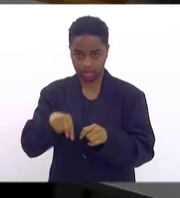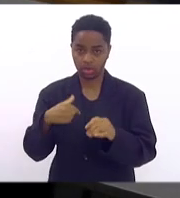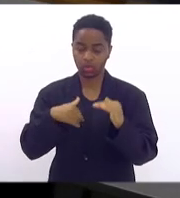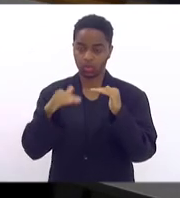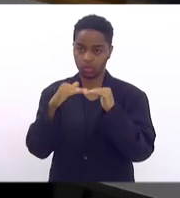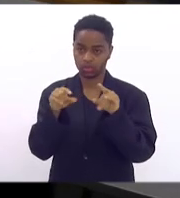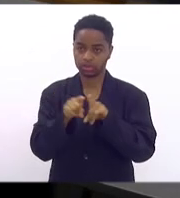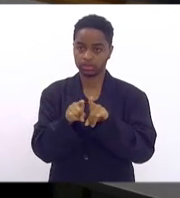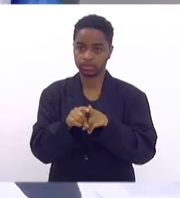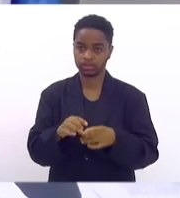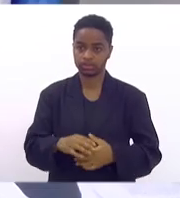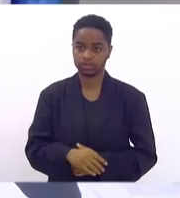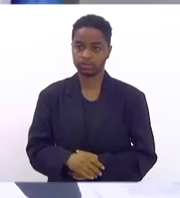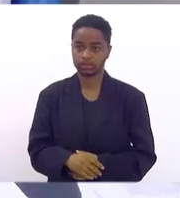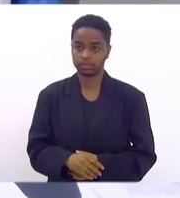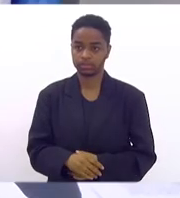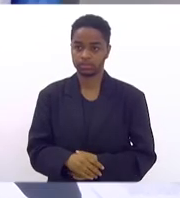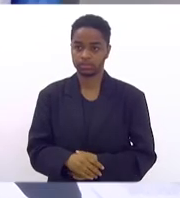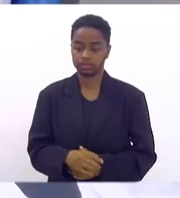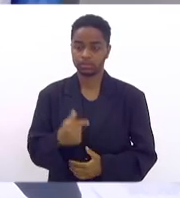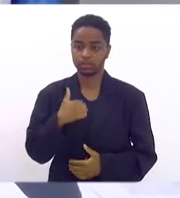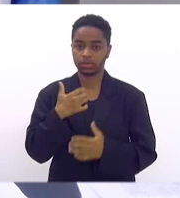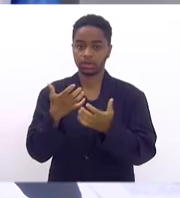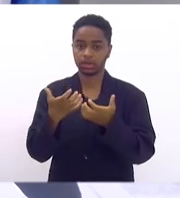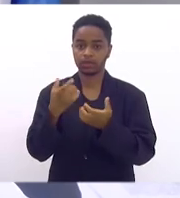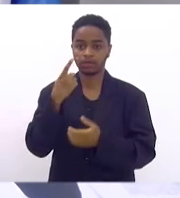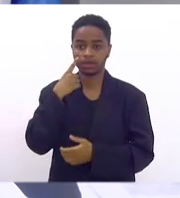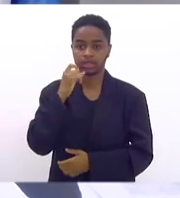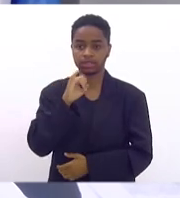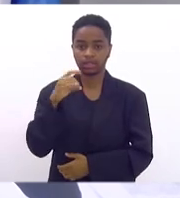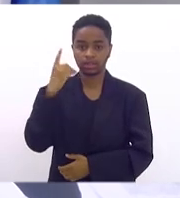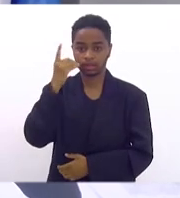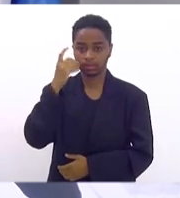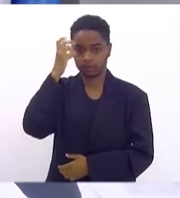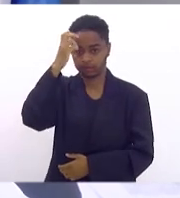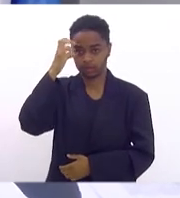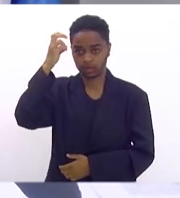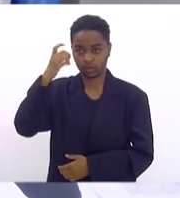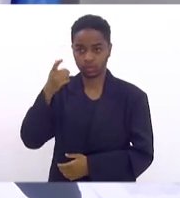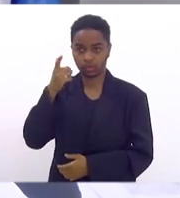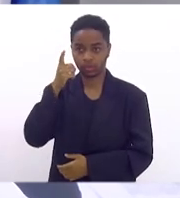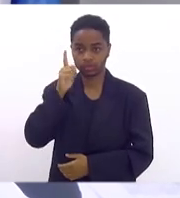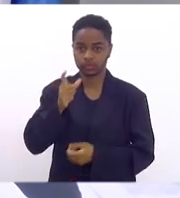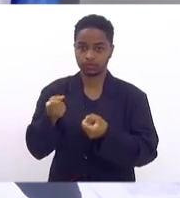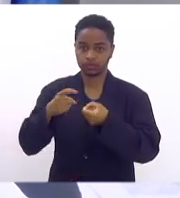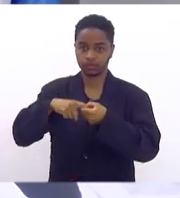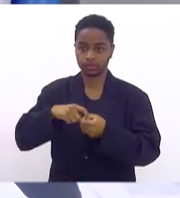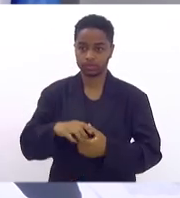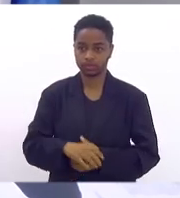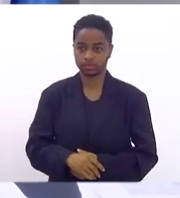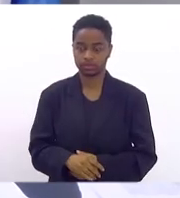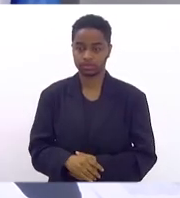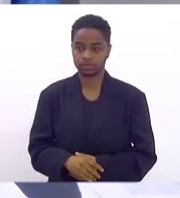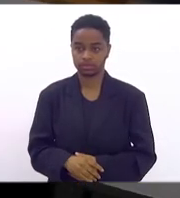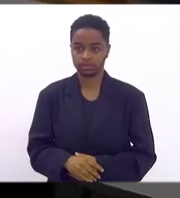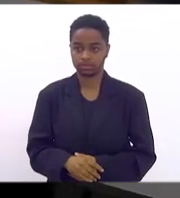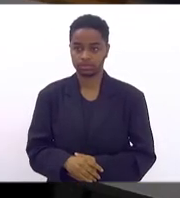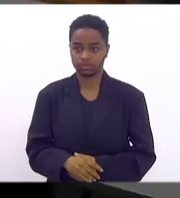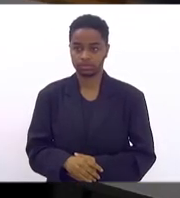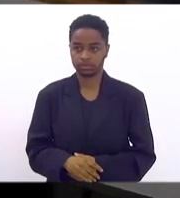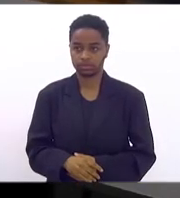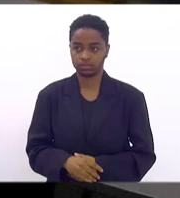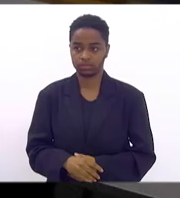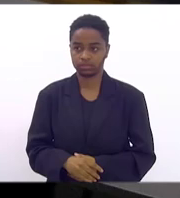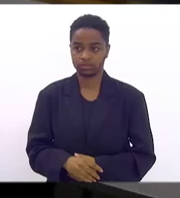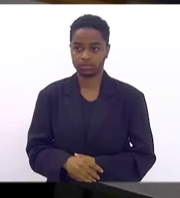também. Pois não, quero ver se a deputada Verônica consegue... Ela está tentando entrar, não conseguiu, mas ela me passou que, antes